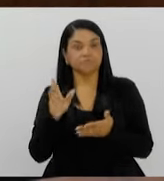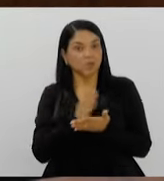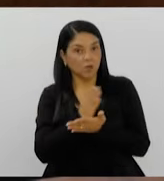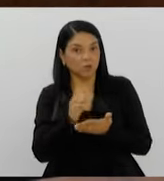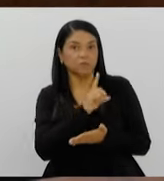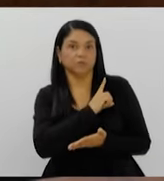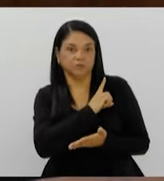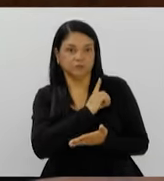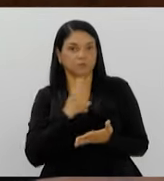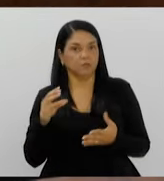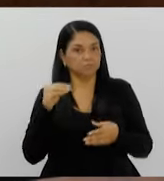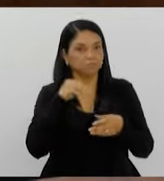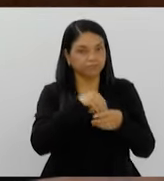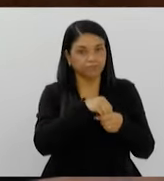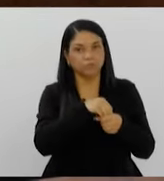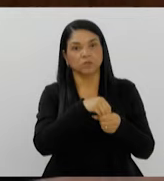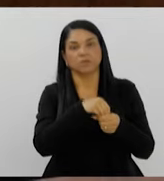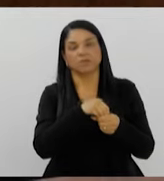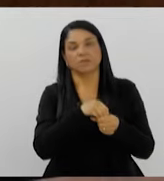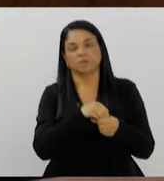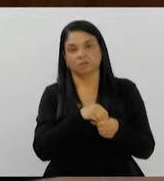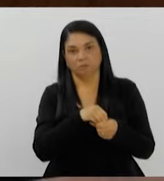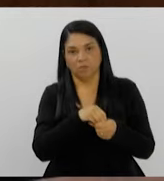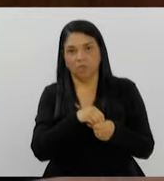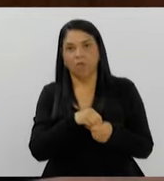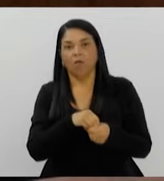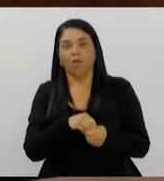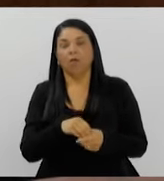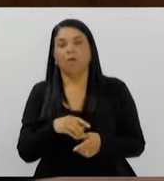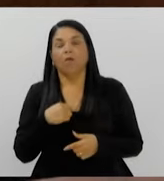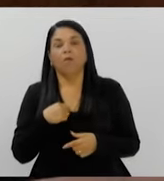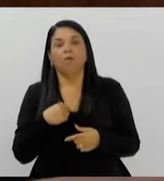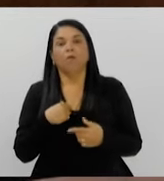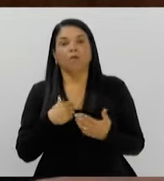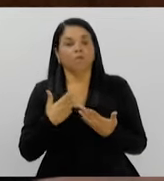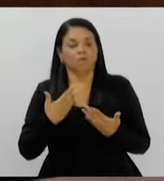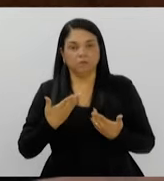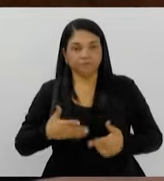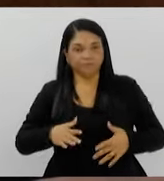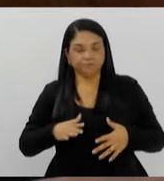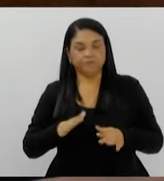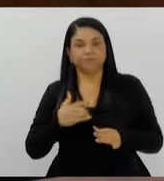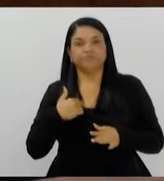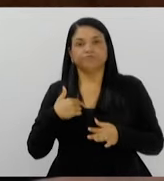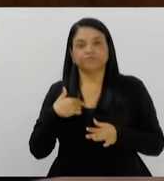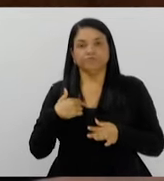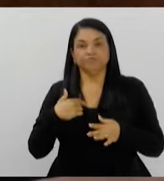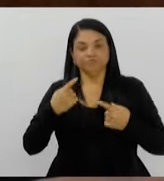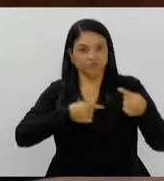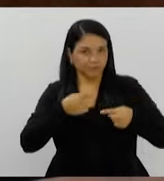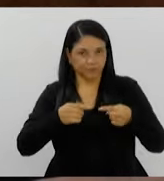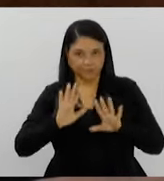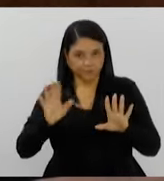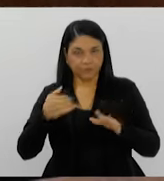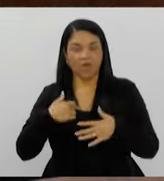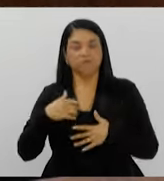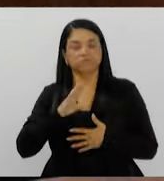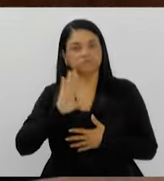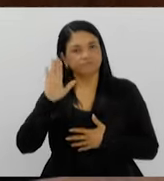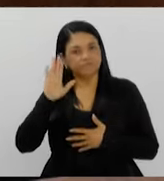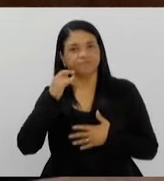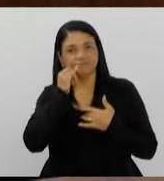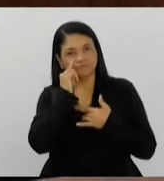isso então sem querer entrar na disputa eu quero aqui declarar que o delegado Aim foi muito